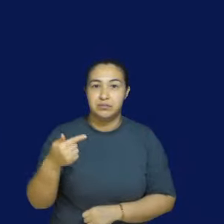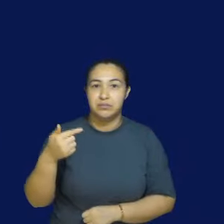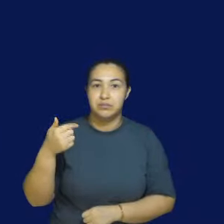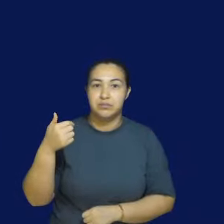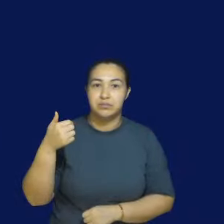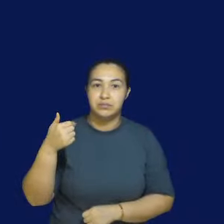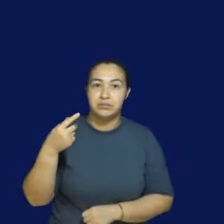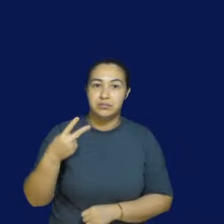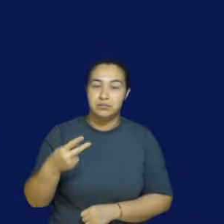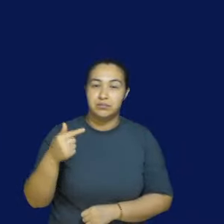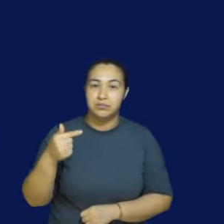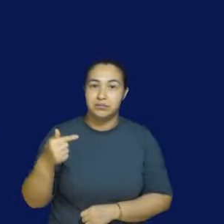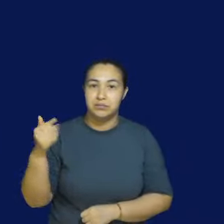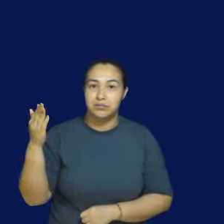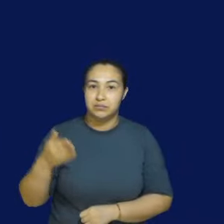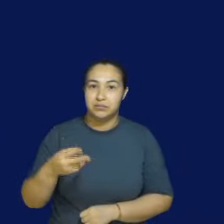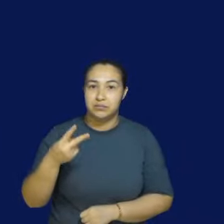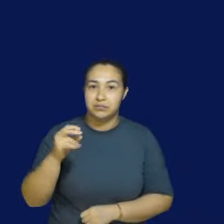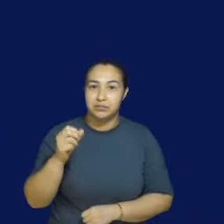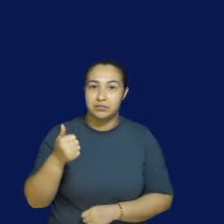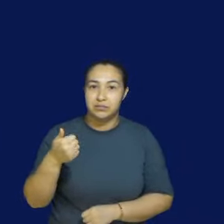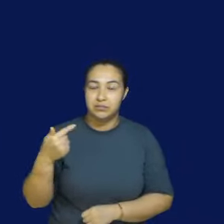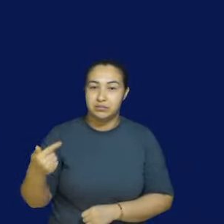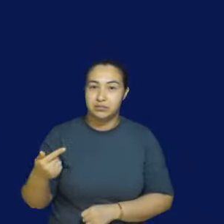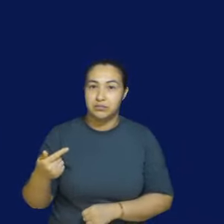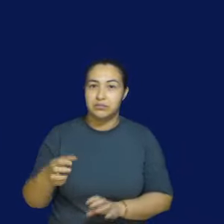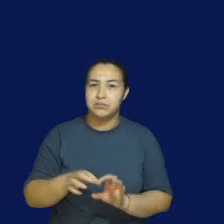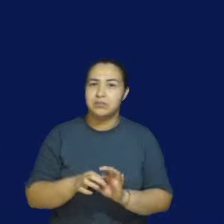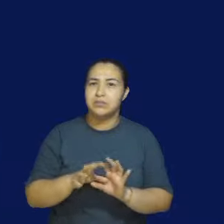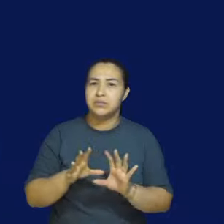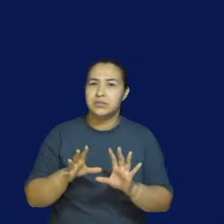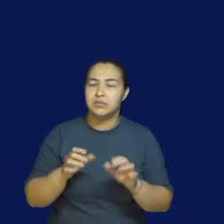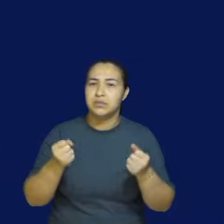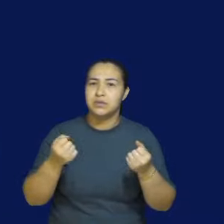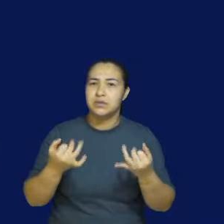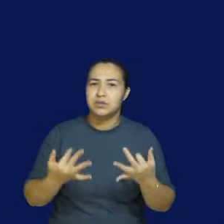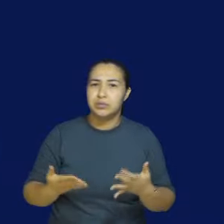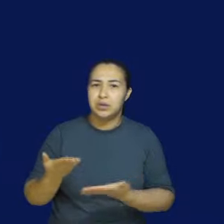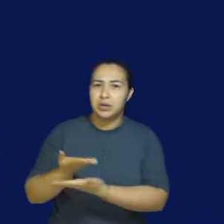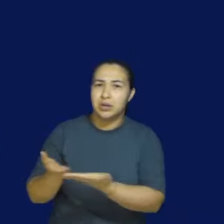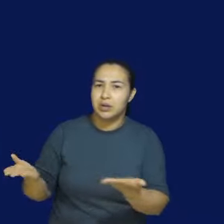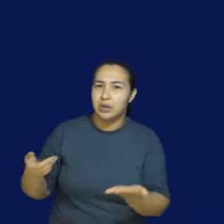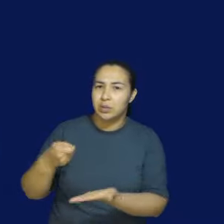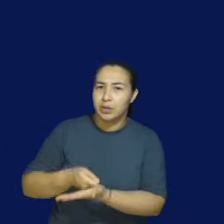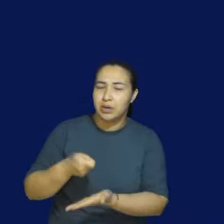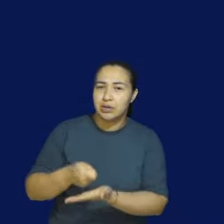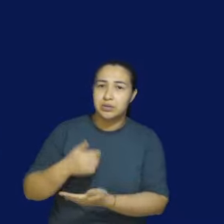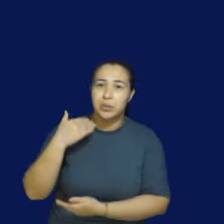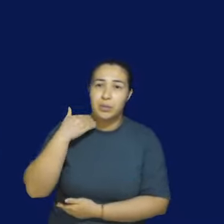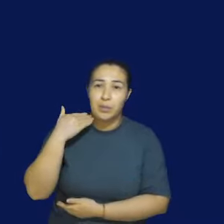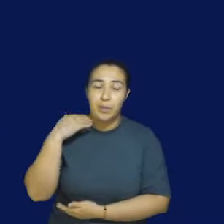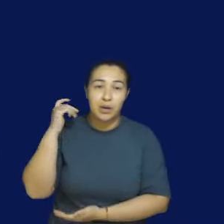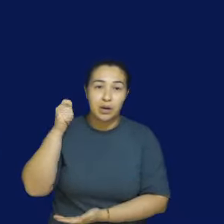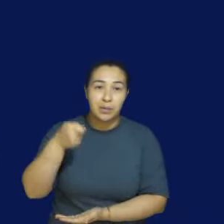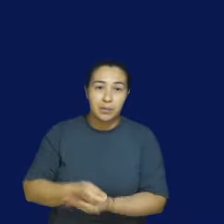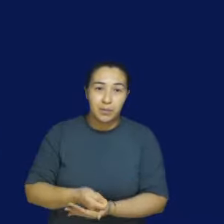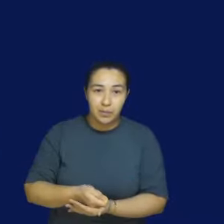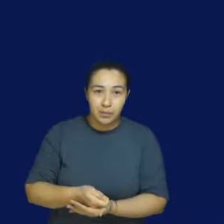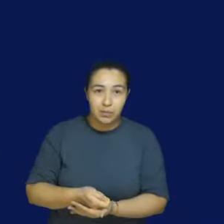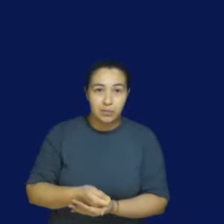17.277 de 2017, que dispõe sobre o dever dos bancos estabelecidos em Santa Catarina oportunizarem o pagamento das faturas de consumo